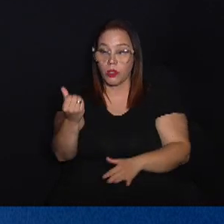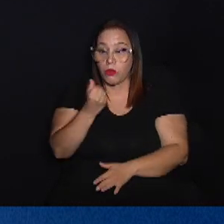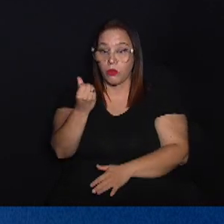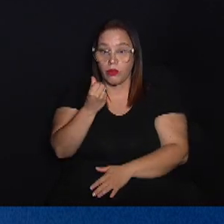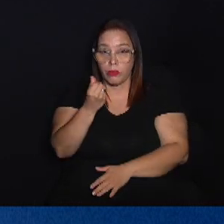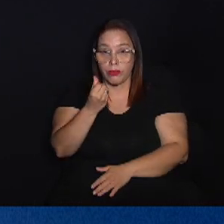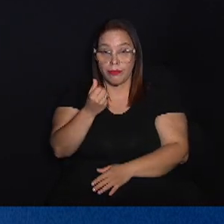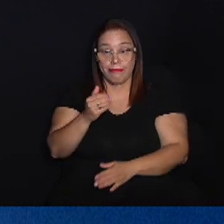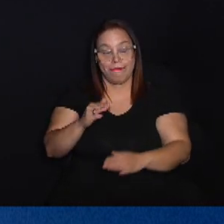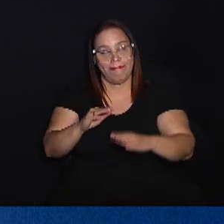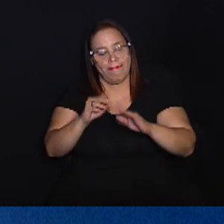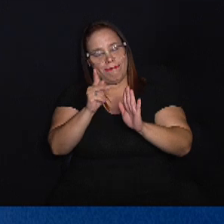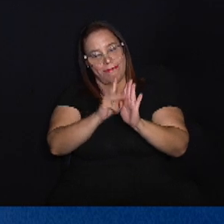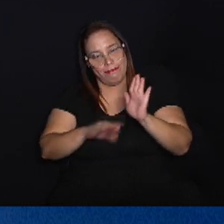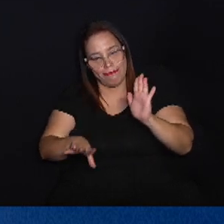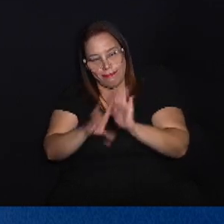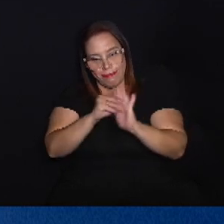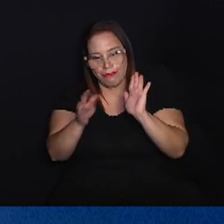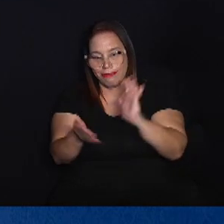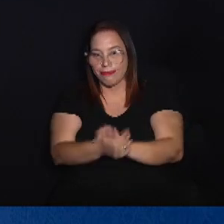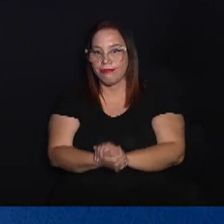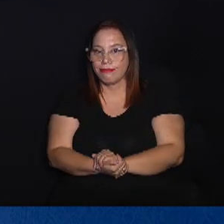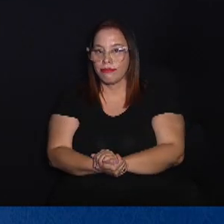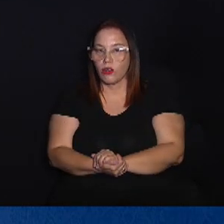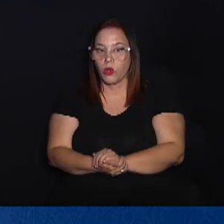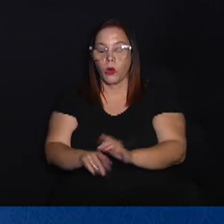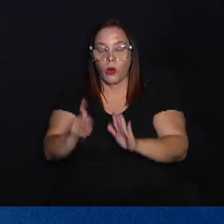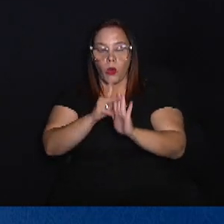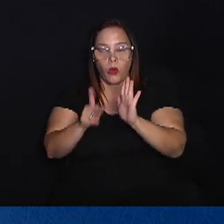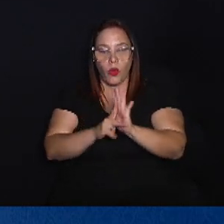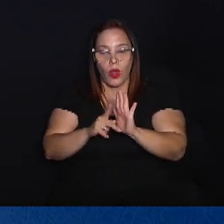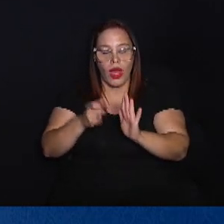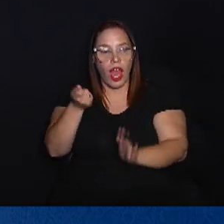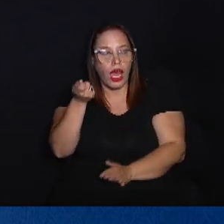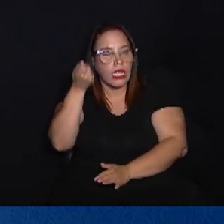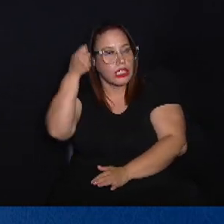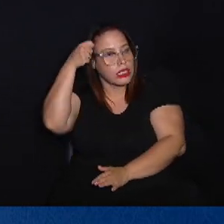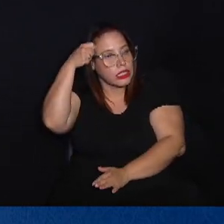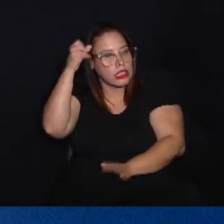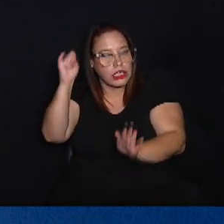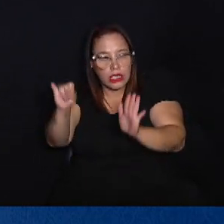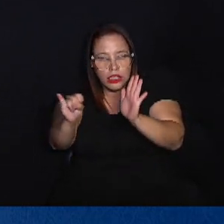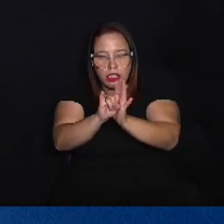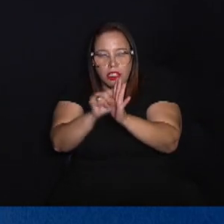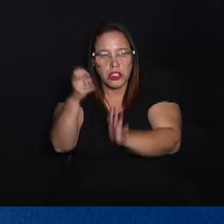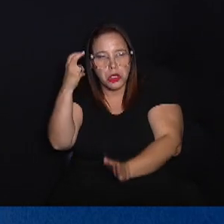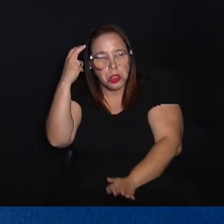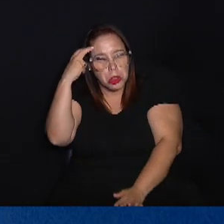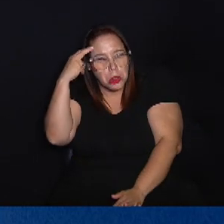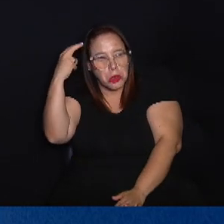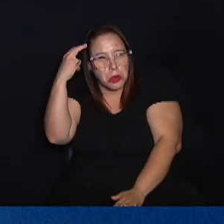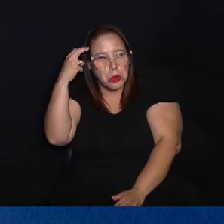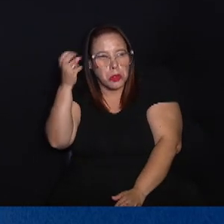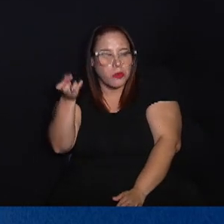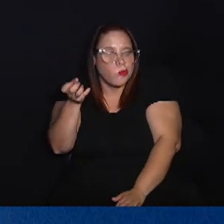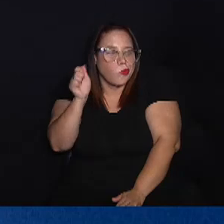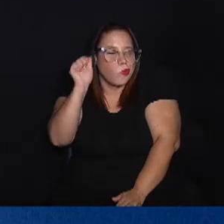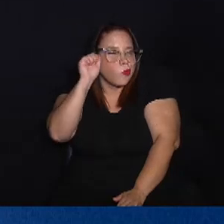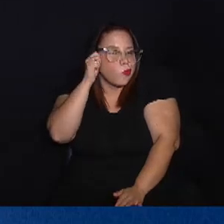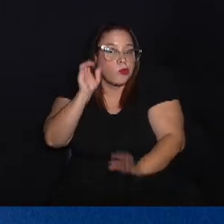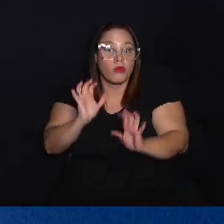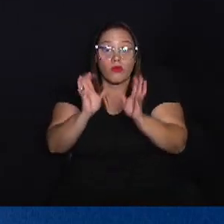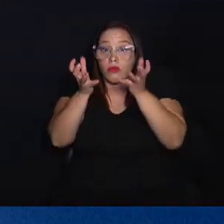parte da série de reportagens. Projeto Raízes, Identidade e Cultura Negra, realizado